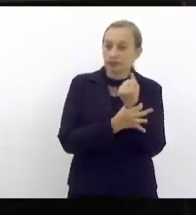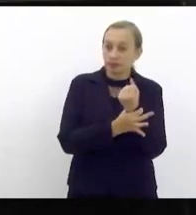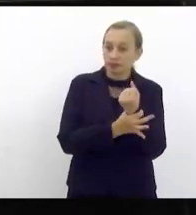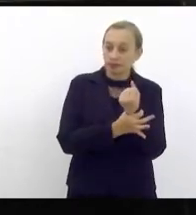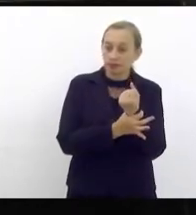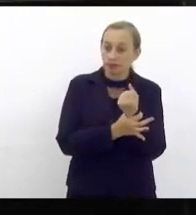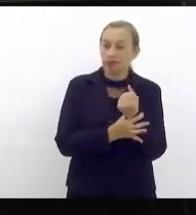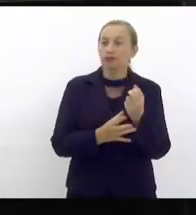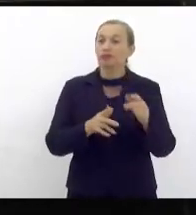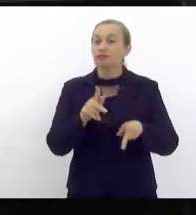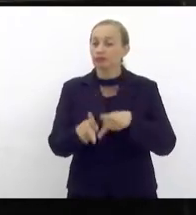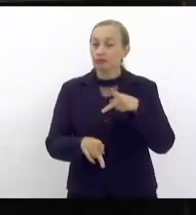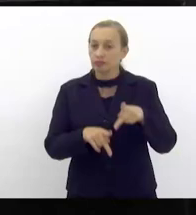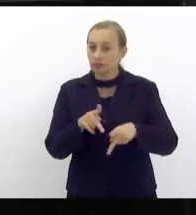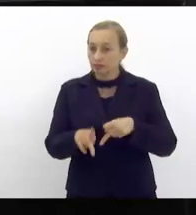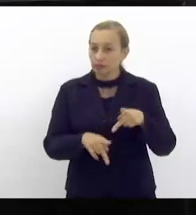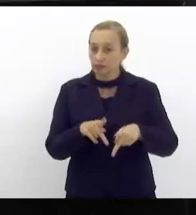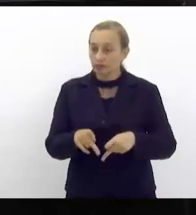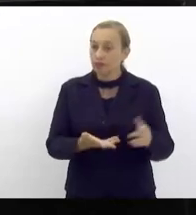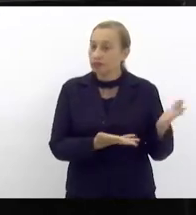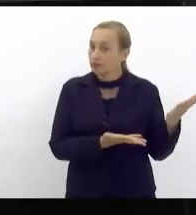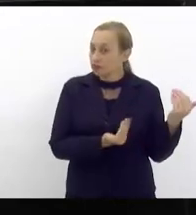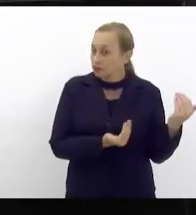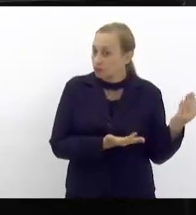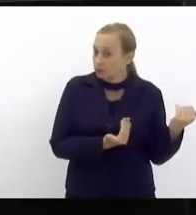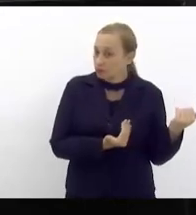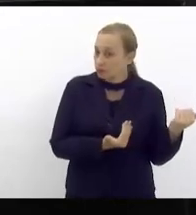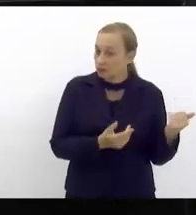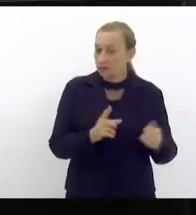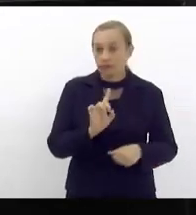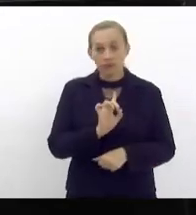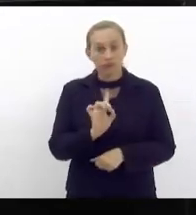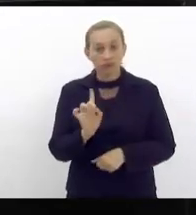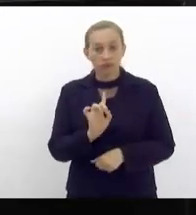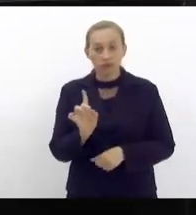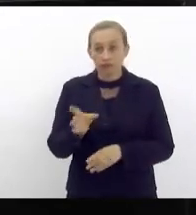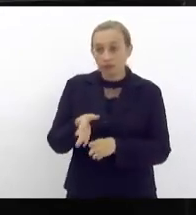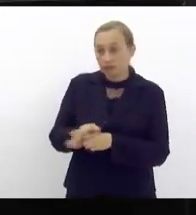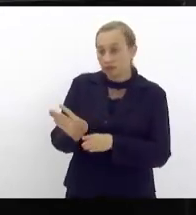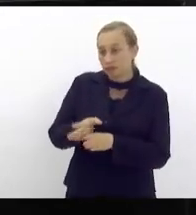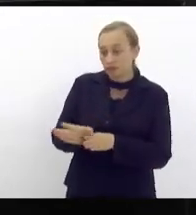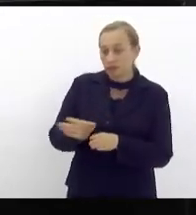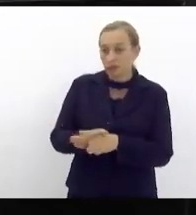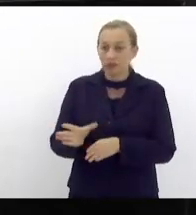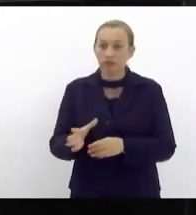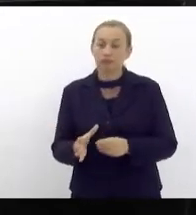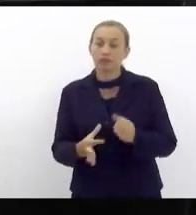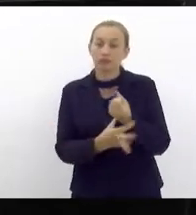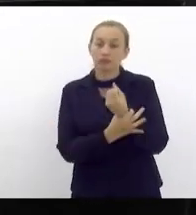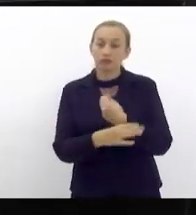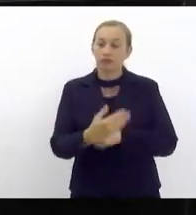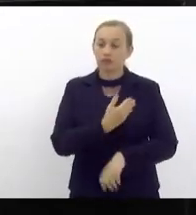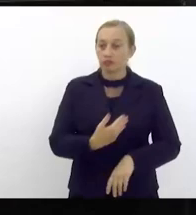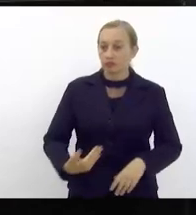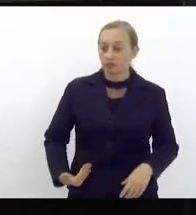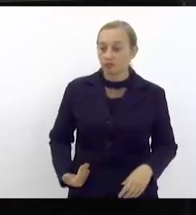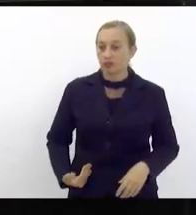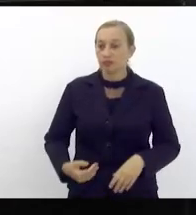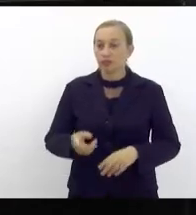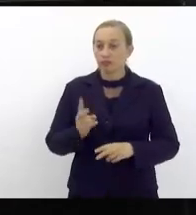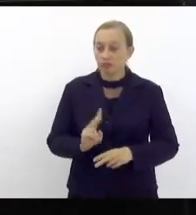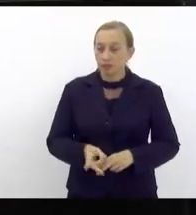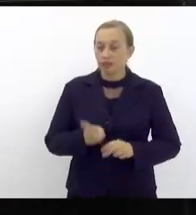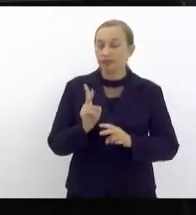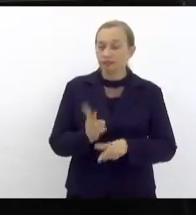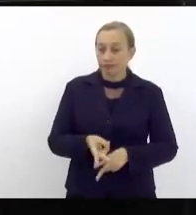população dessa Juventude e não Oriente uma segurança pública que constantemente